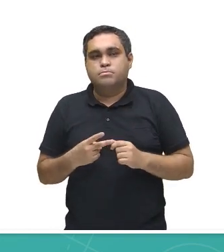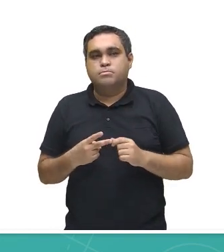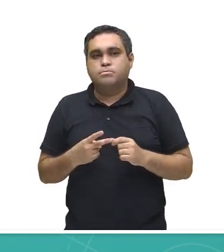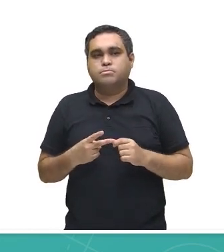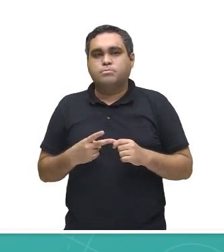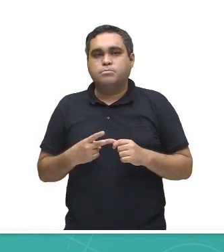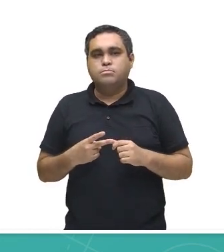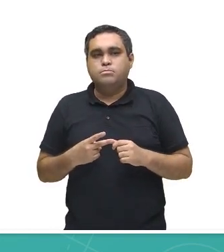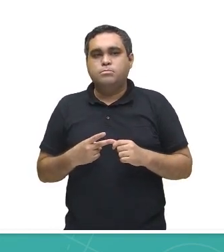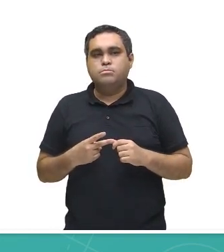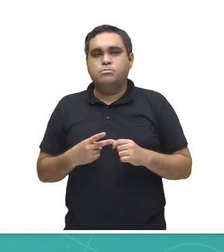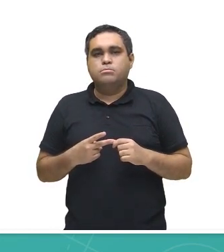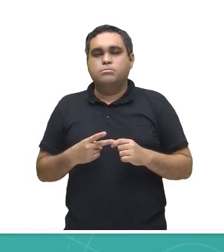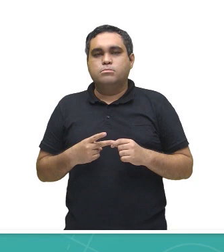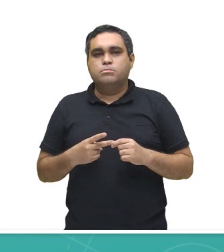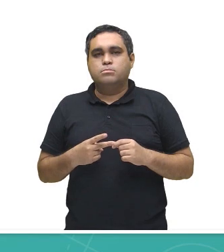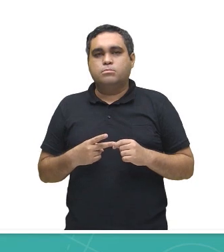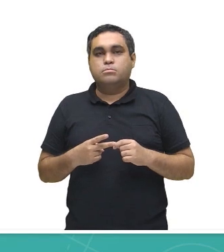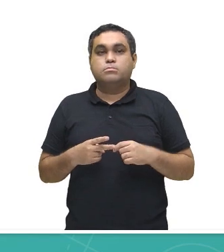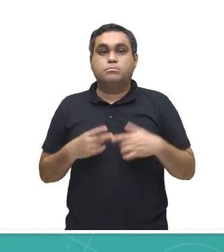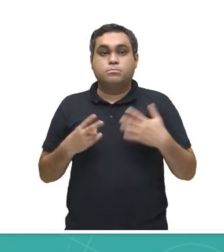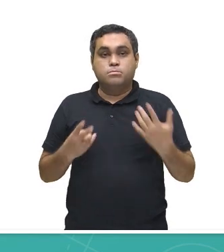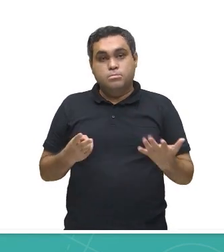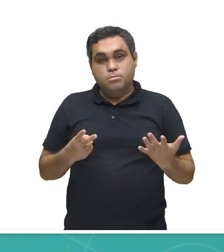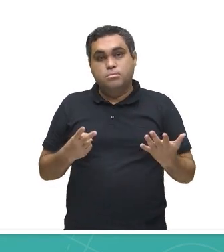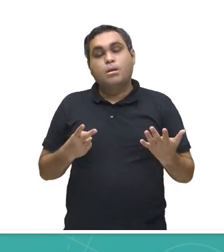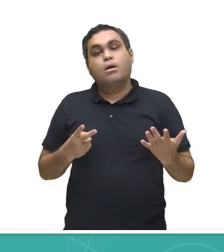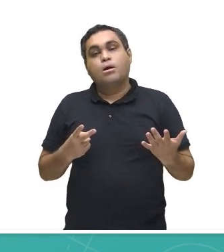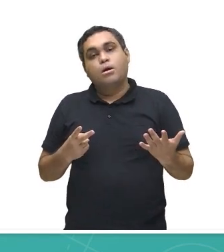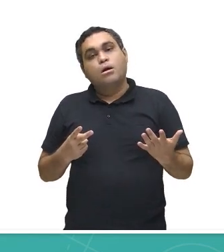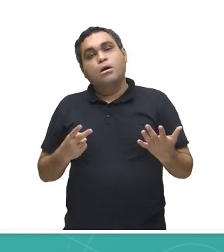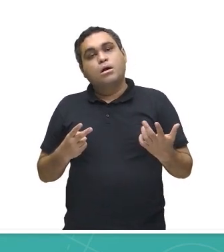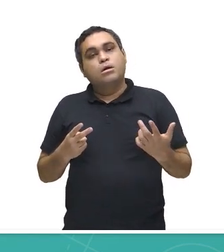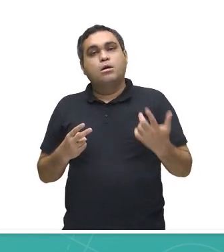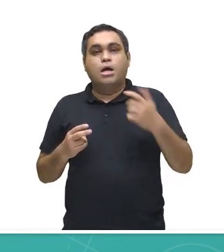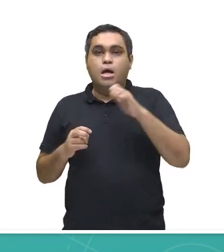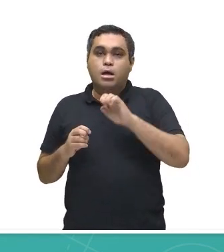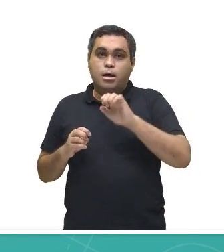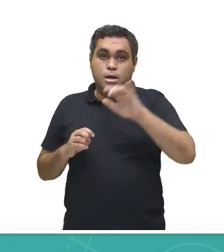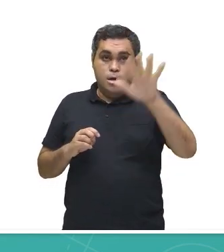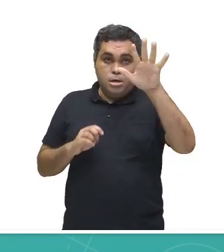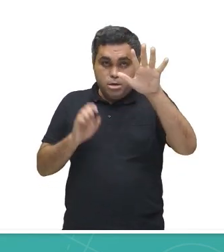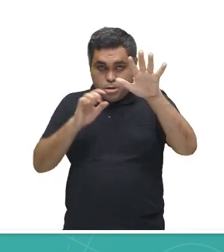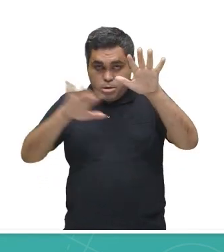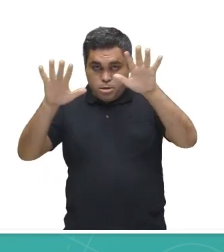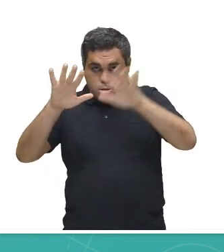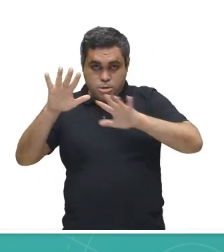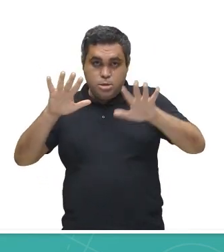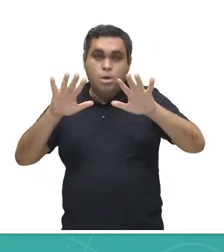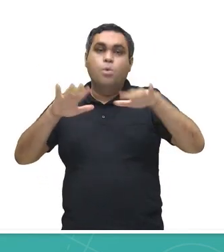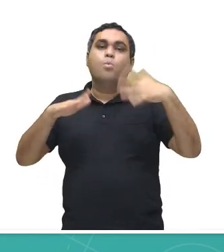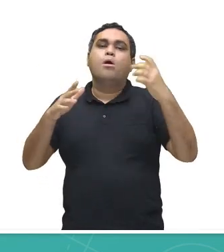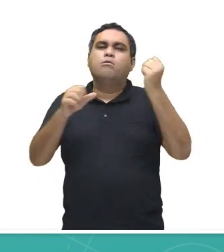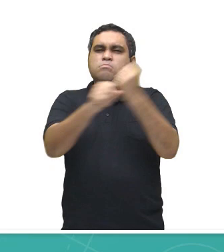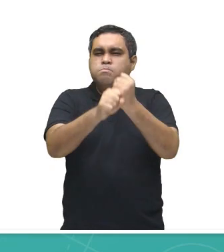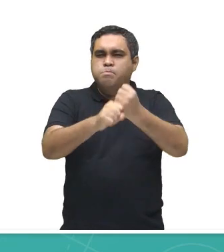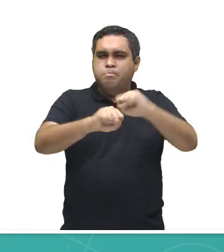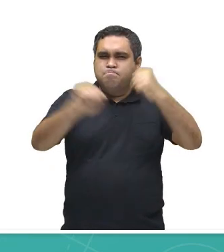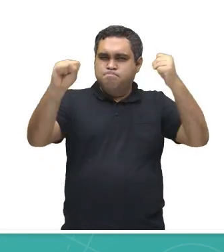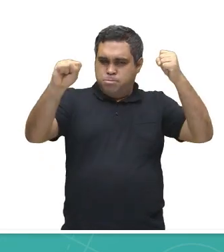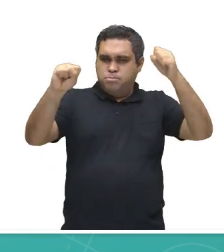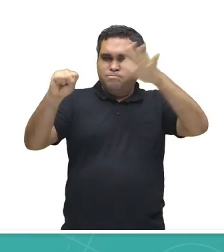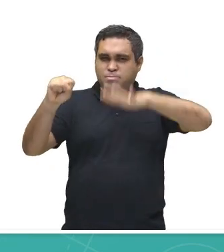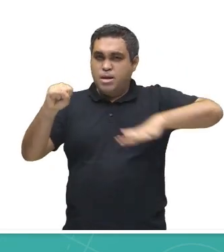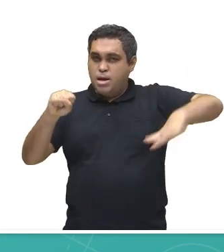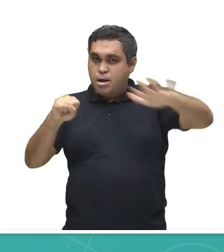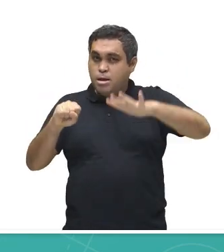aí em relação a qual a região do Brasil que possui a maior extensão